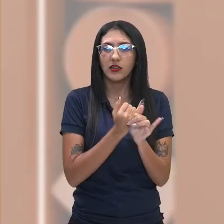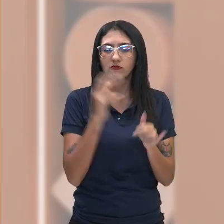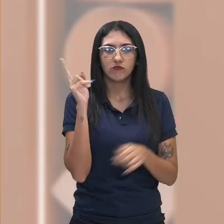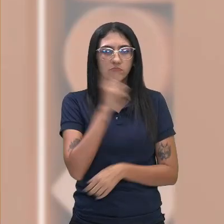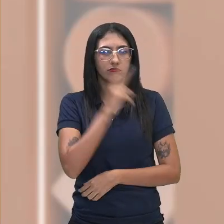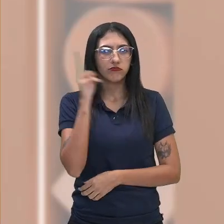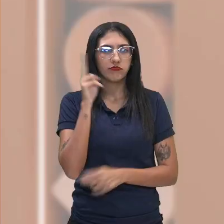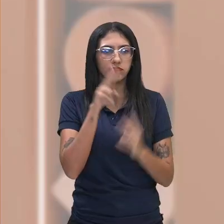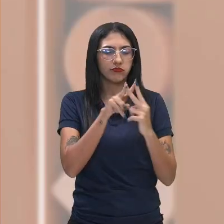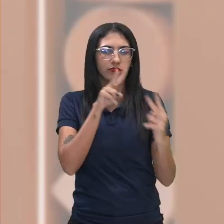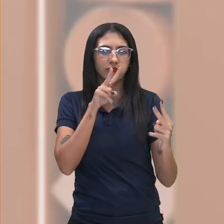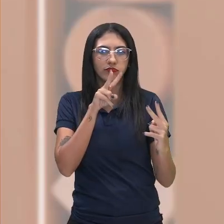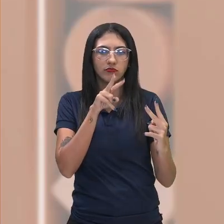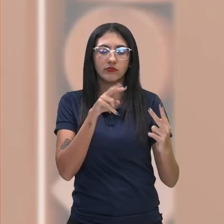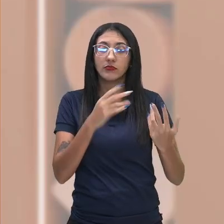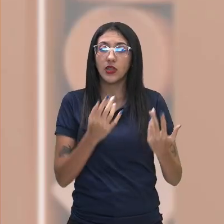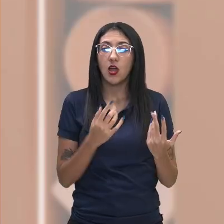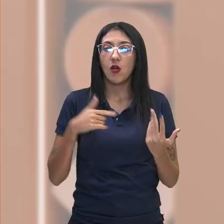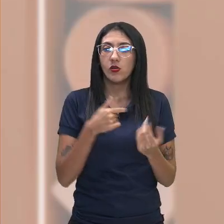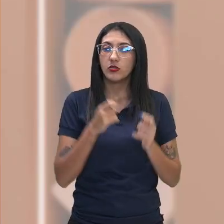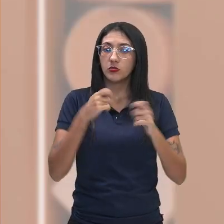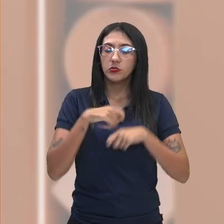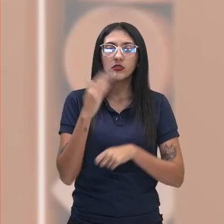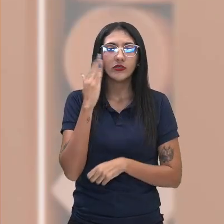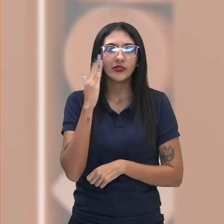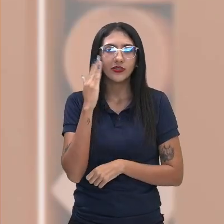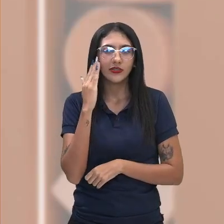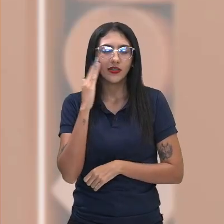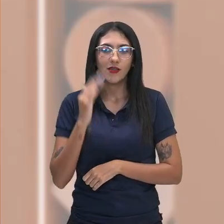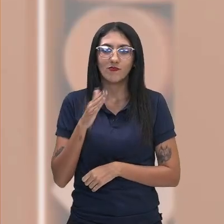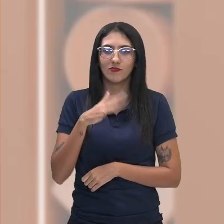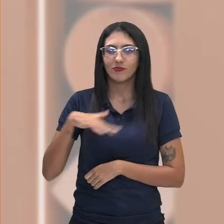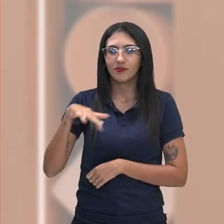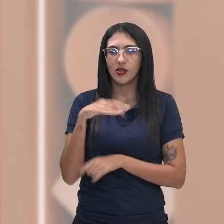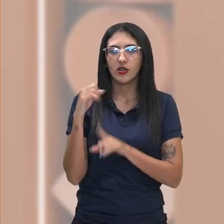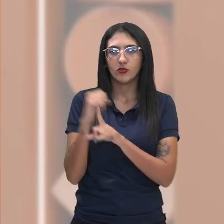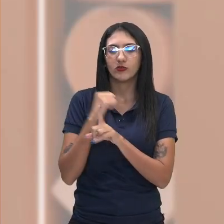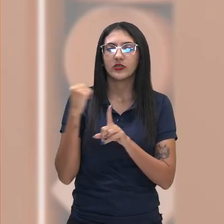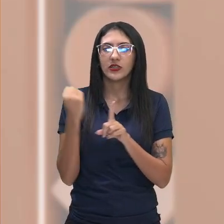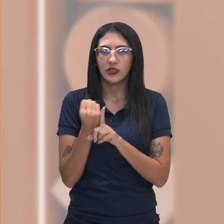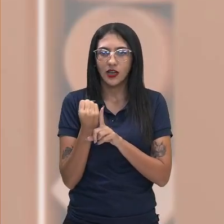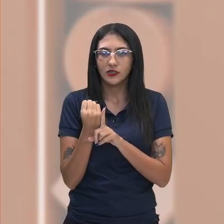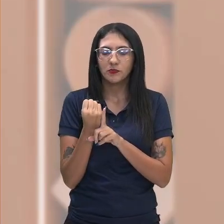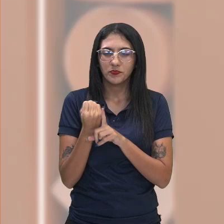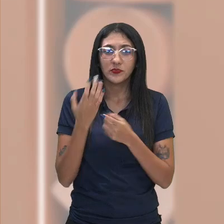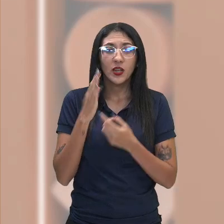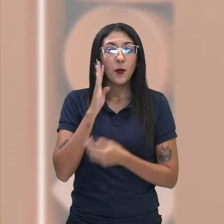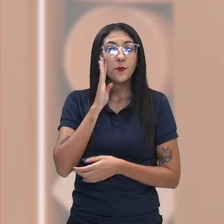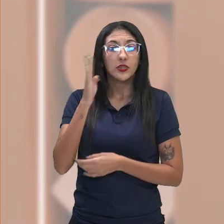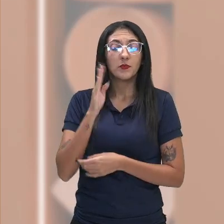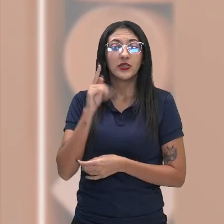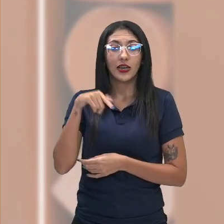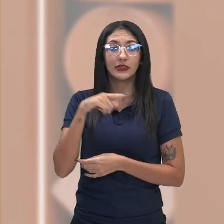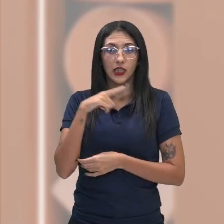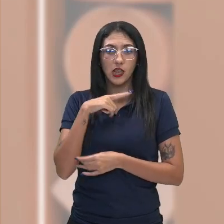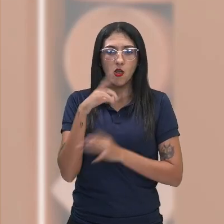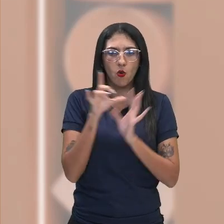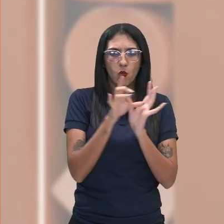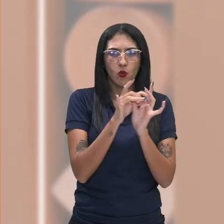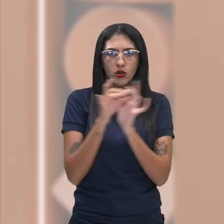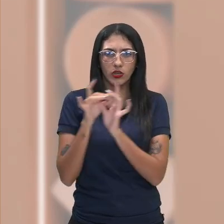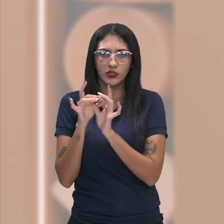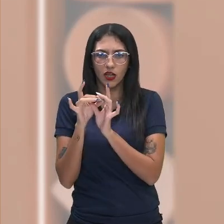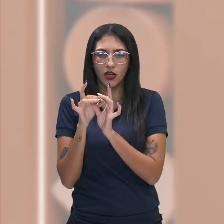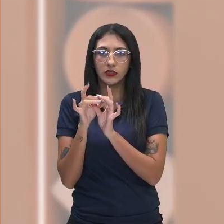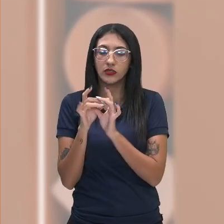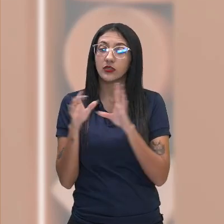internet. Então você compreende justamente uma sociedade e que principalmente, além de estar conectada,